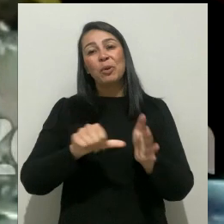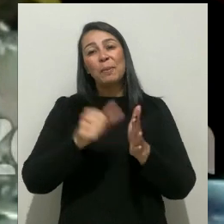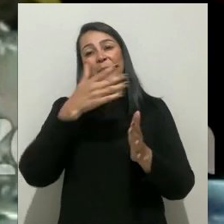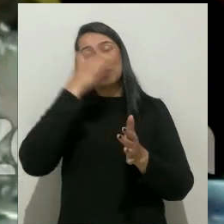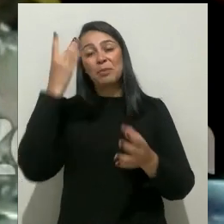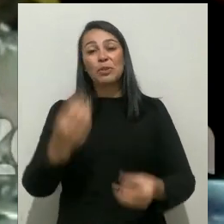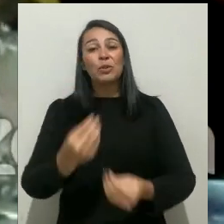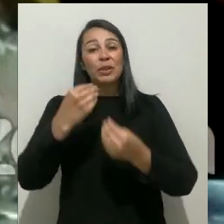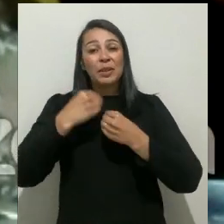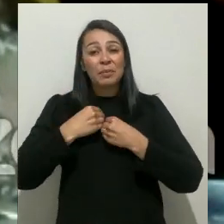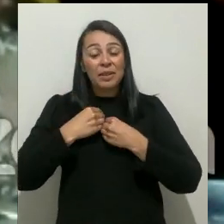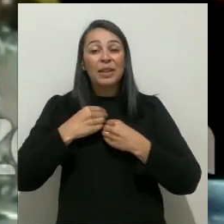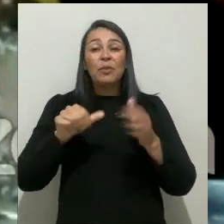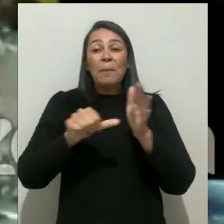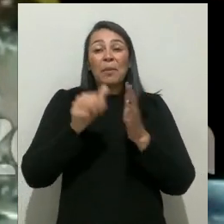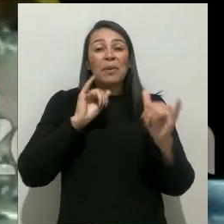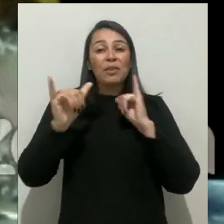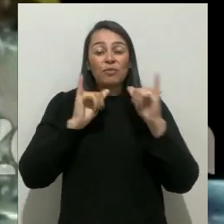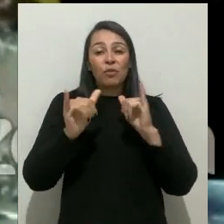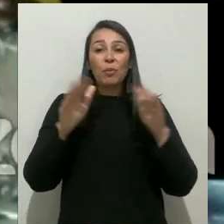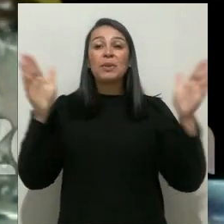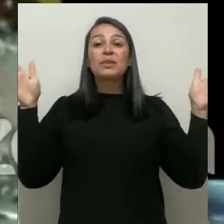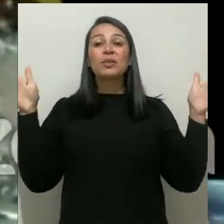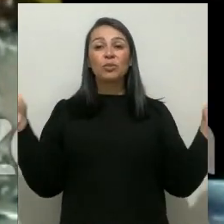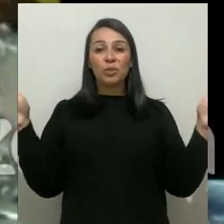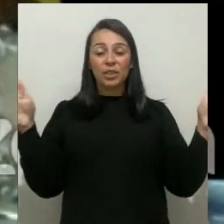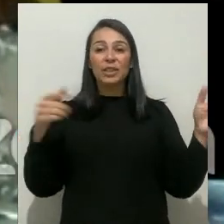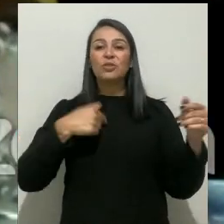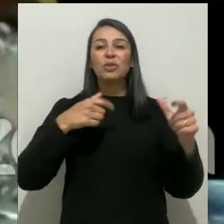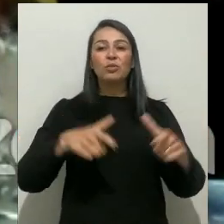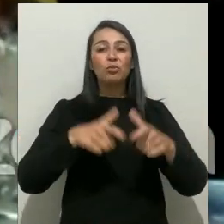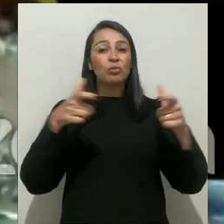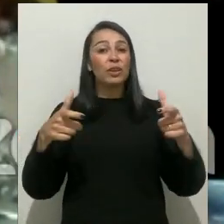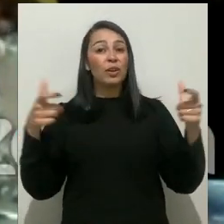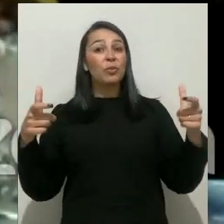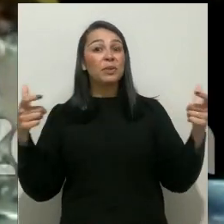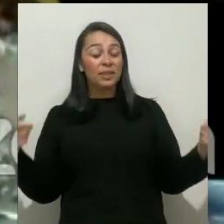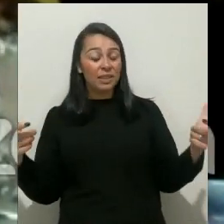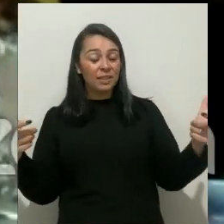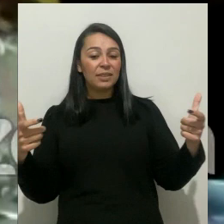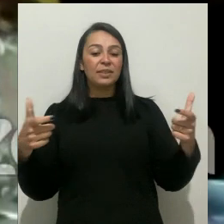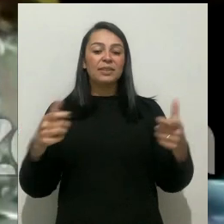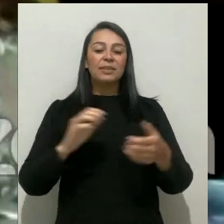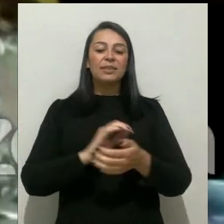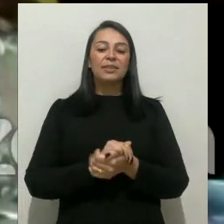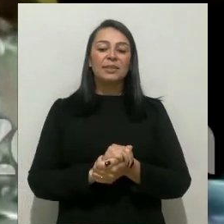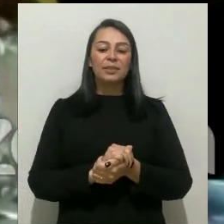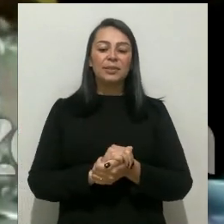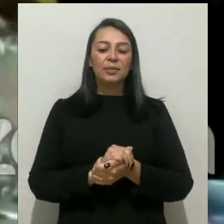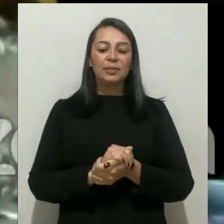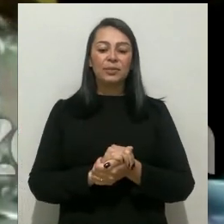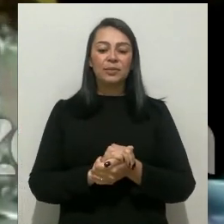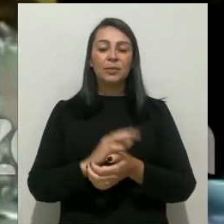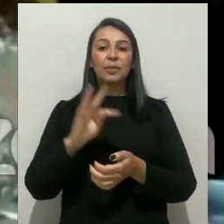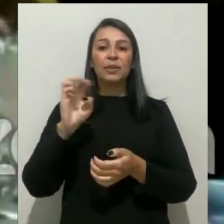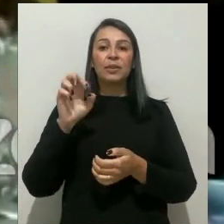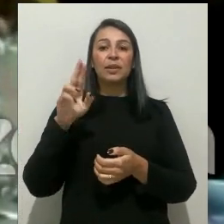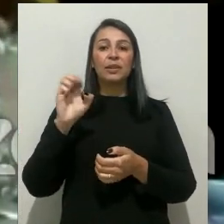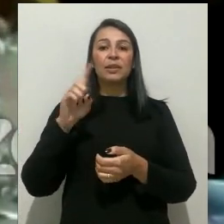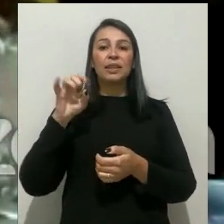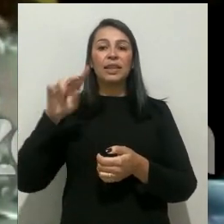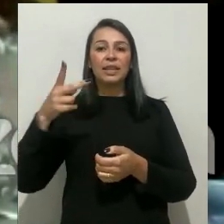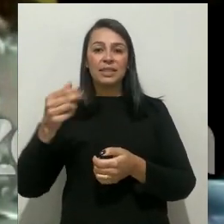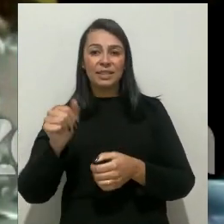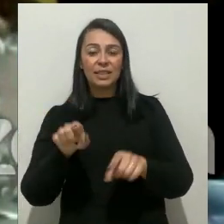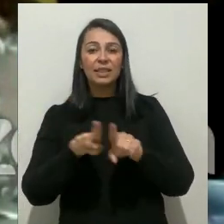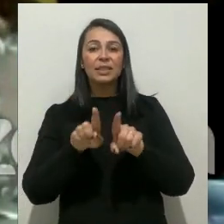tesouros do Cristo, né, que graças a Deus eu vim multiplicando no correr da minha vida crística. Tia Terezinha, Lisa, minha